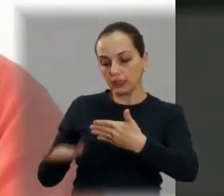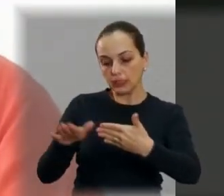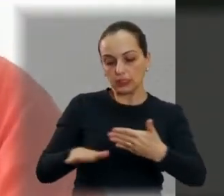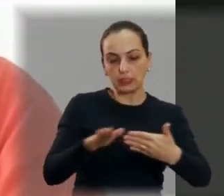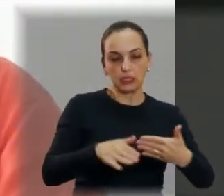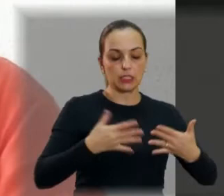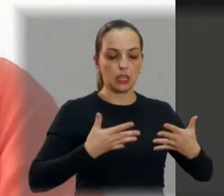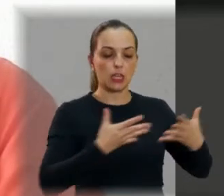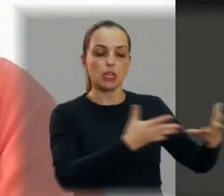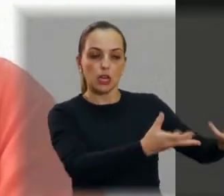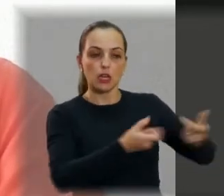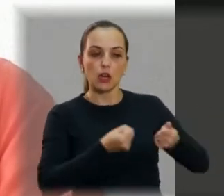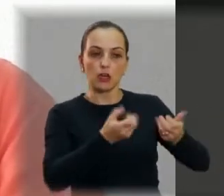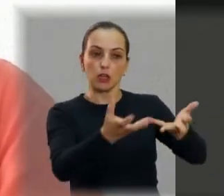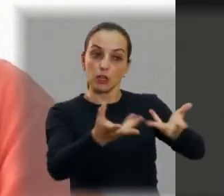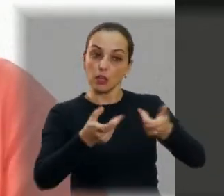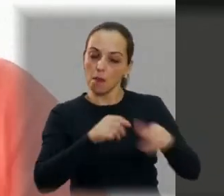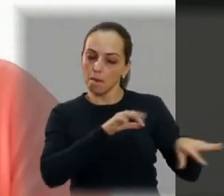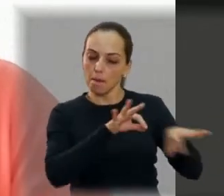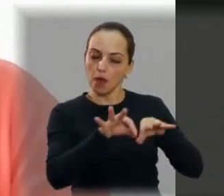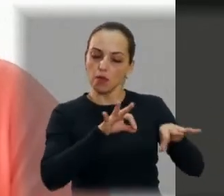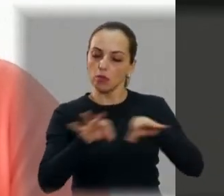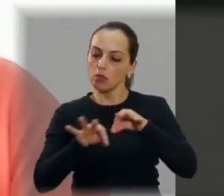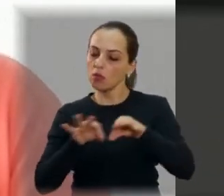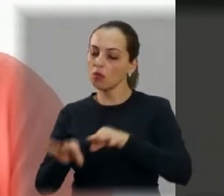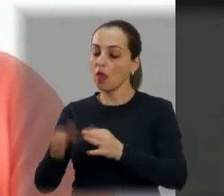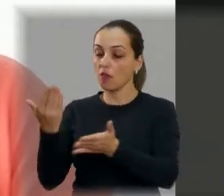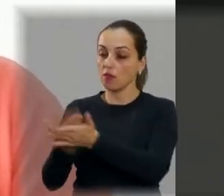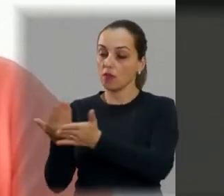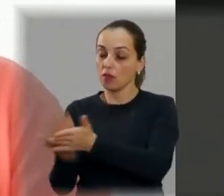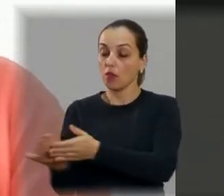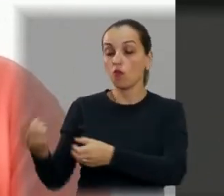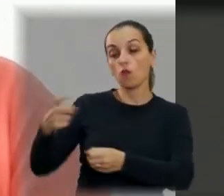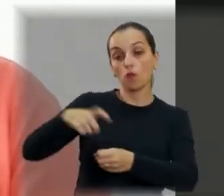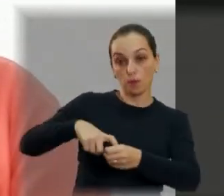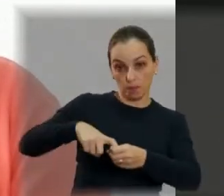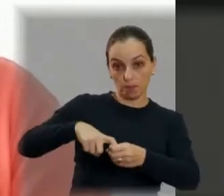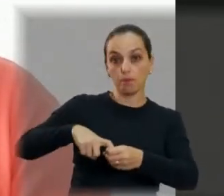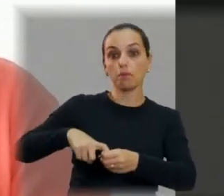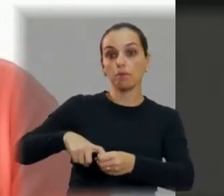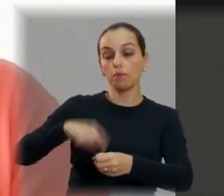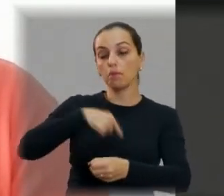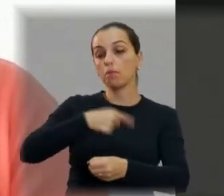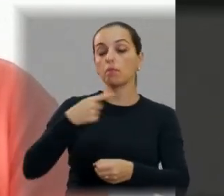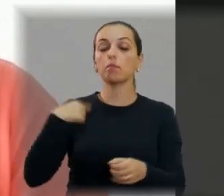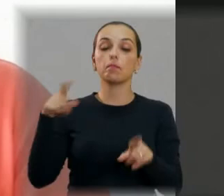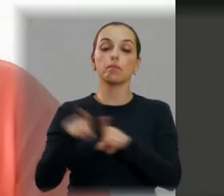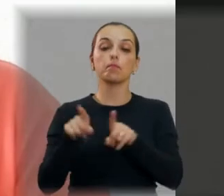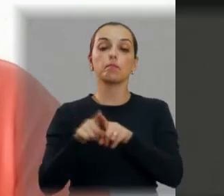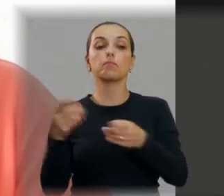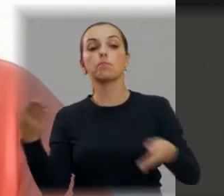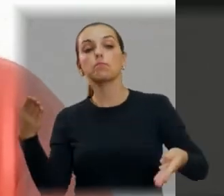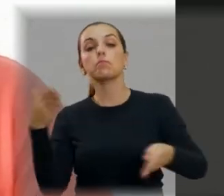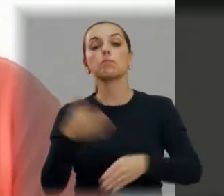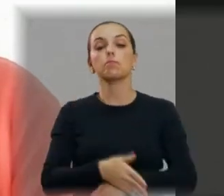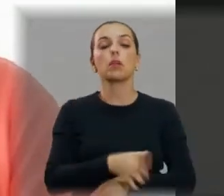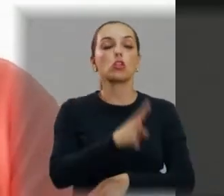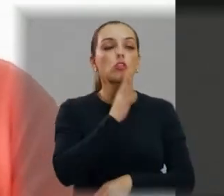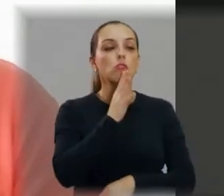mas já estão se organizando para que isso aconteça. E temos feito também visita,